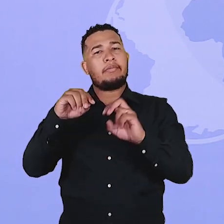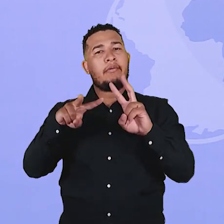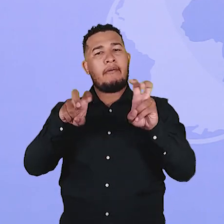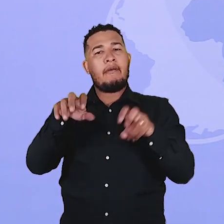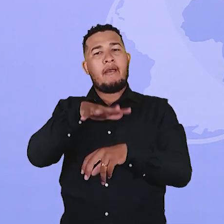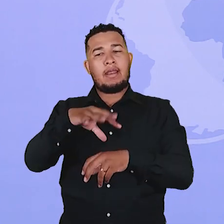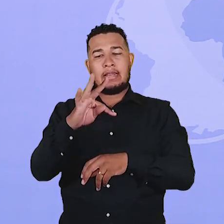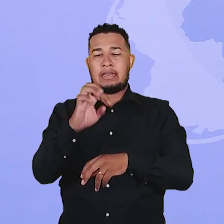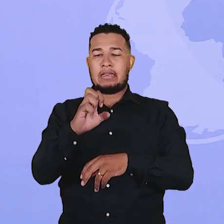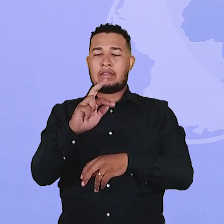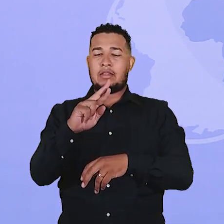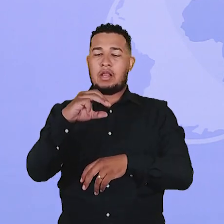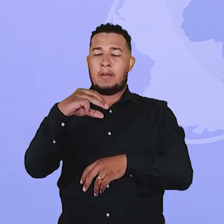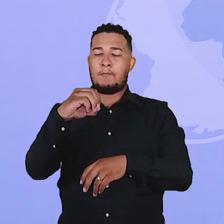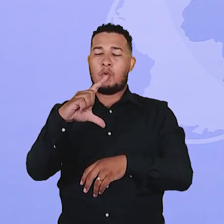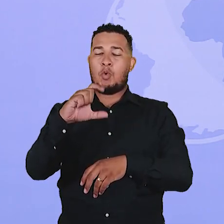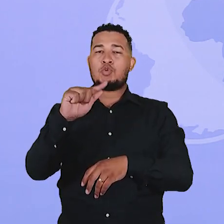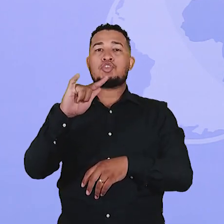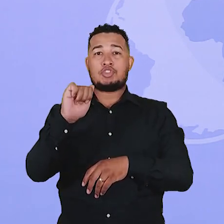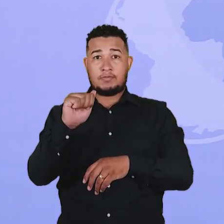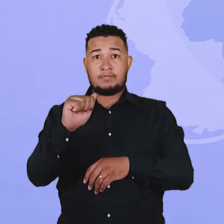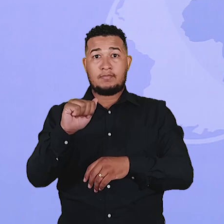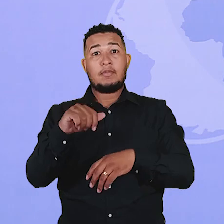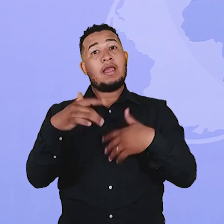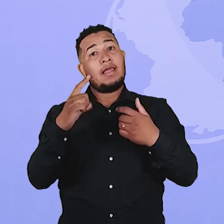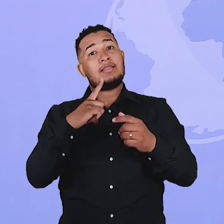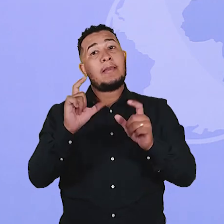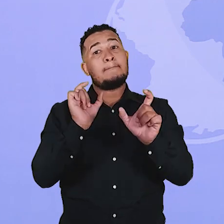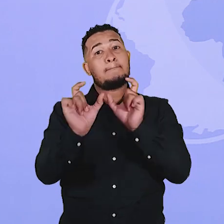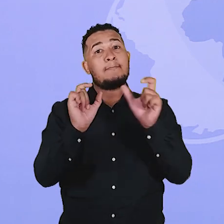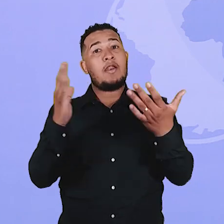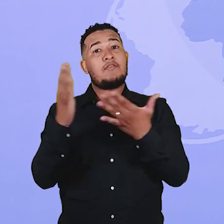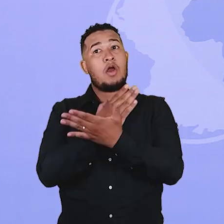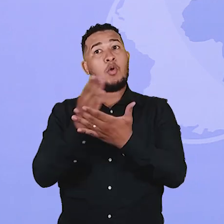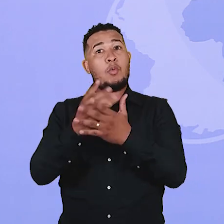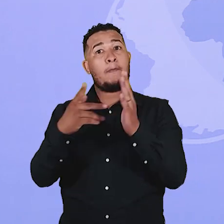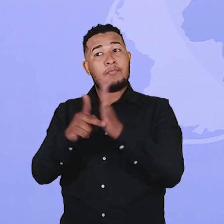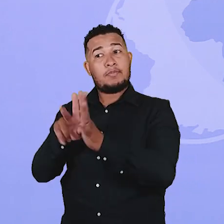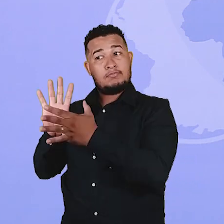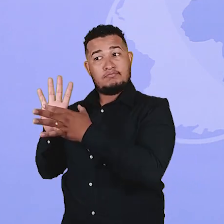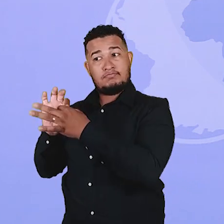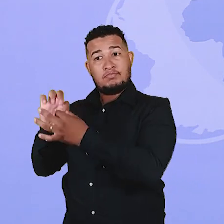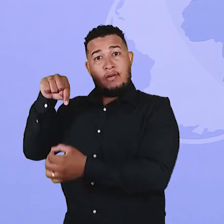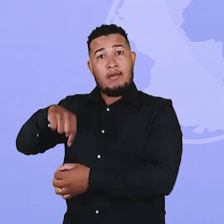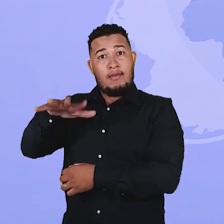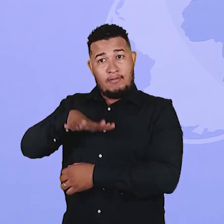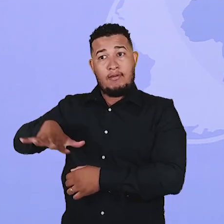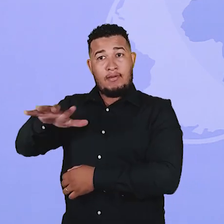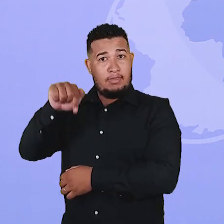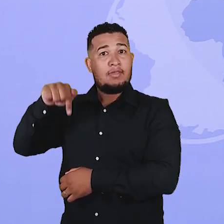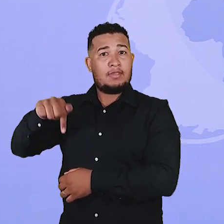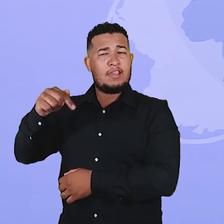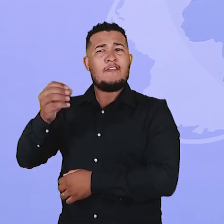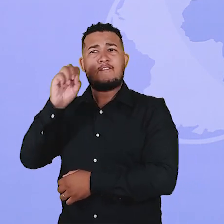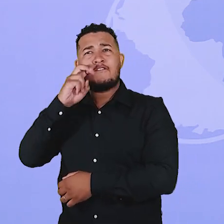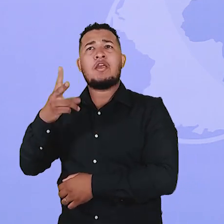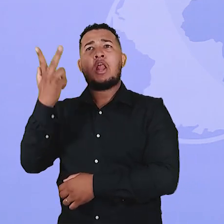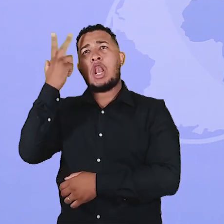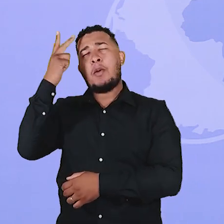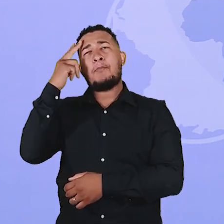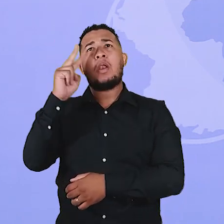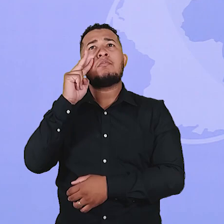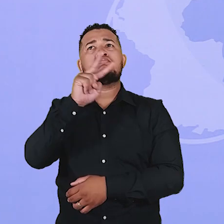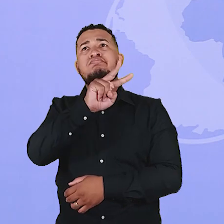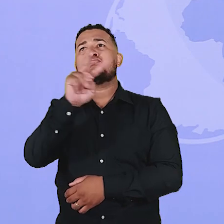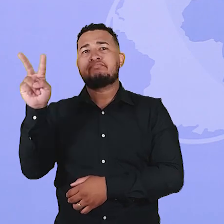a gente às vezes vai falar de termos usando a macroscopia, ou seja, que a gente consegue ver naturalmente no dia a dia, e